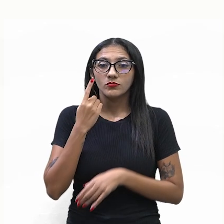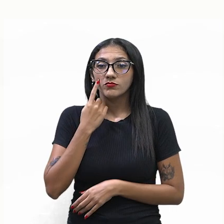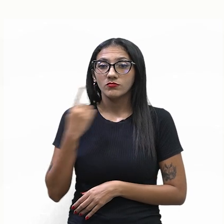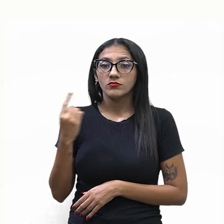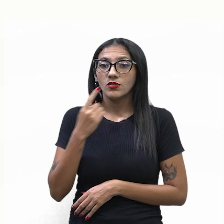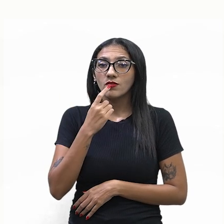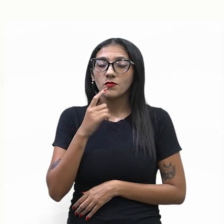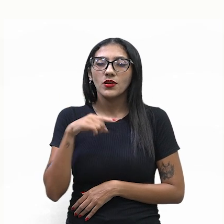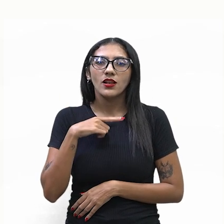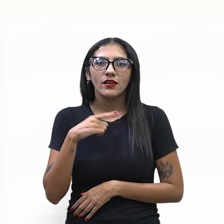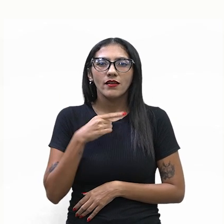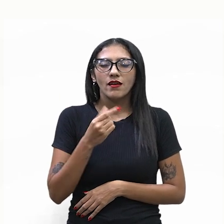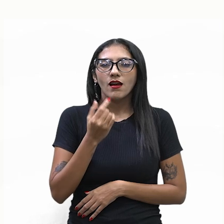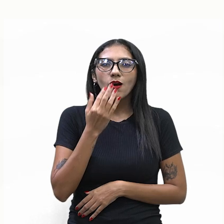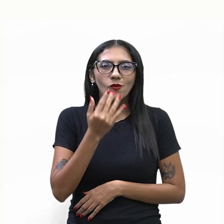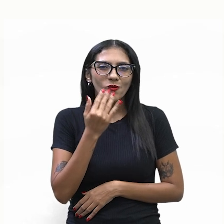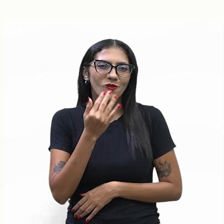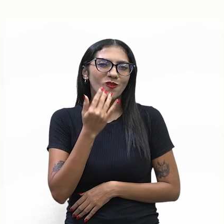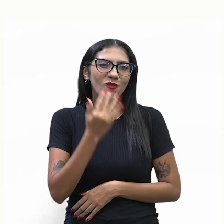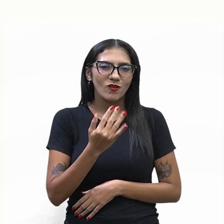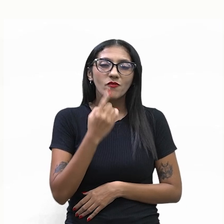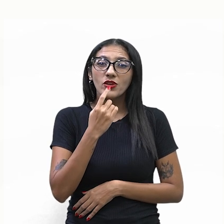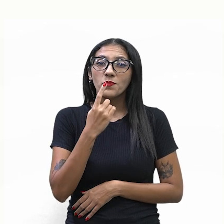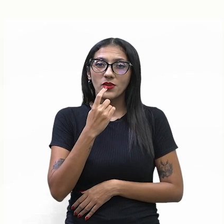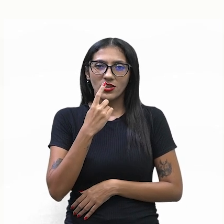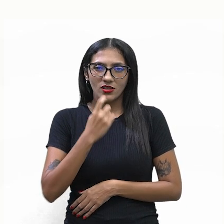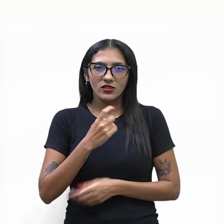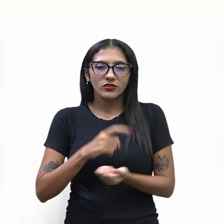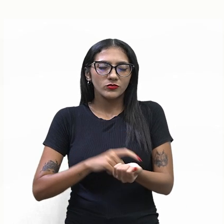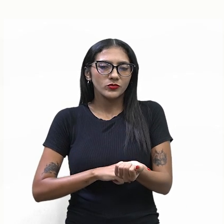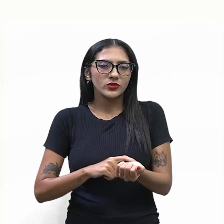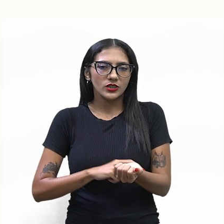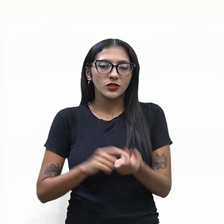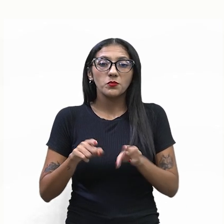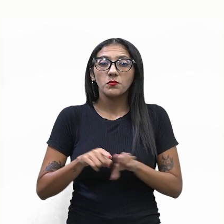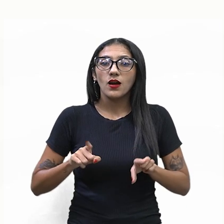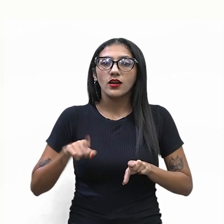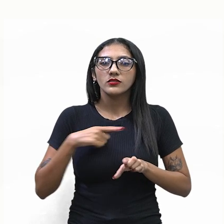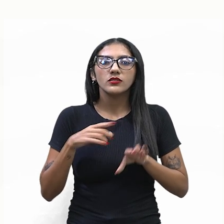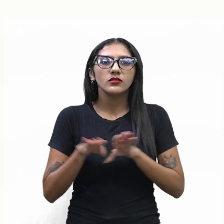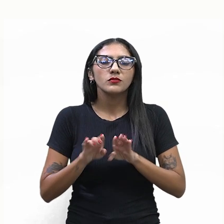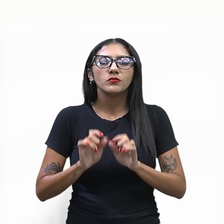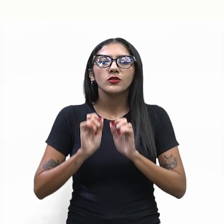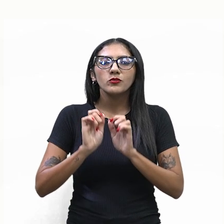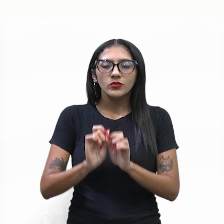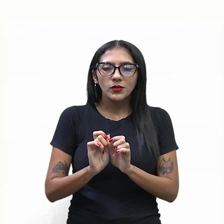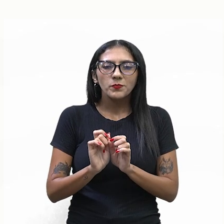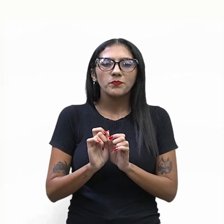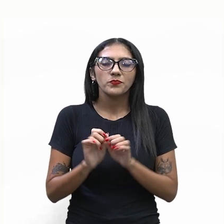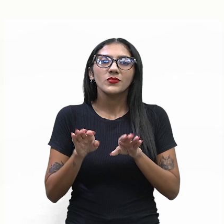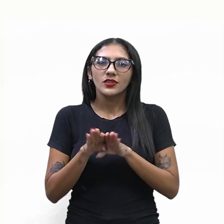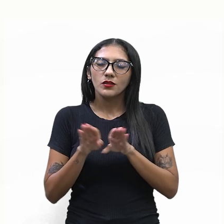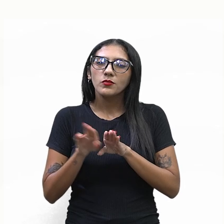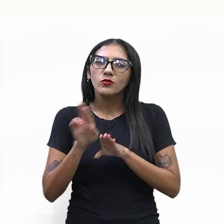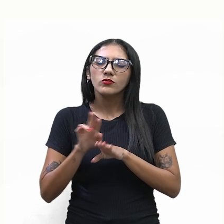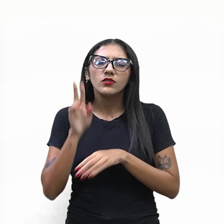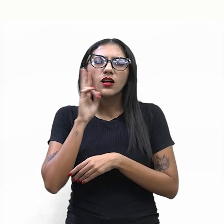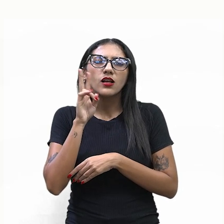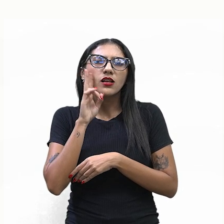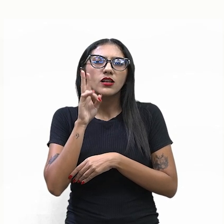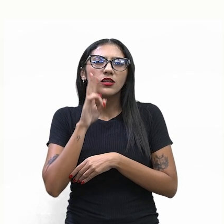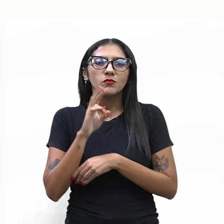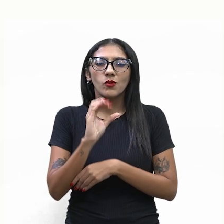são a parte que dá cor, inclusive, ao sangue, mas que também é responsável por transportar aqueles gases que nós